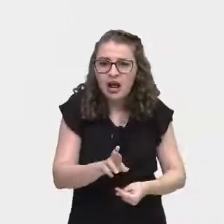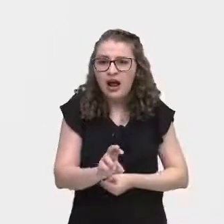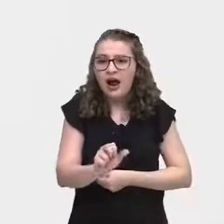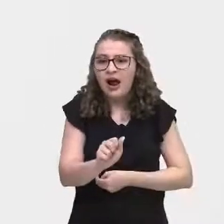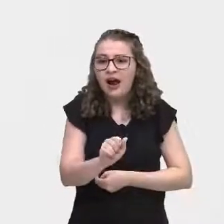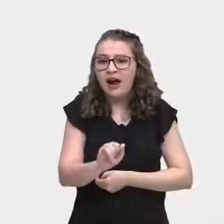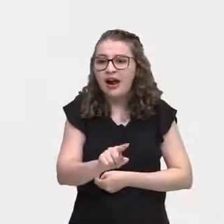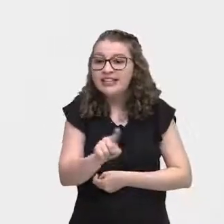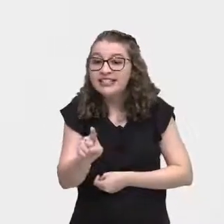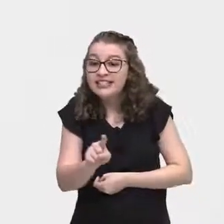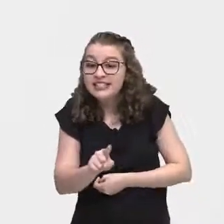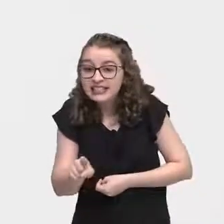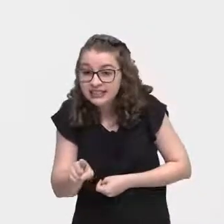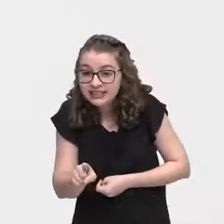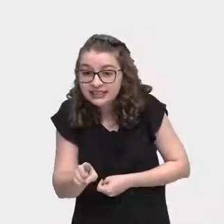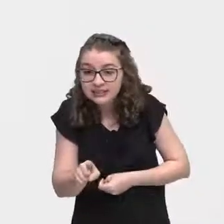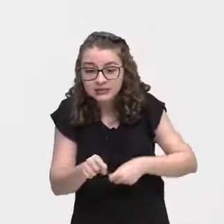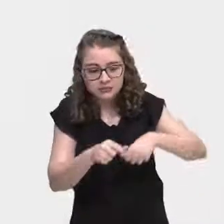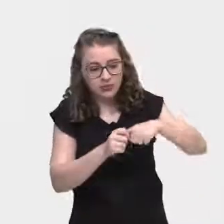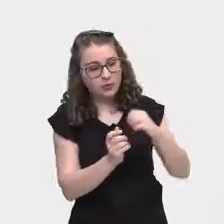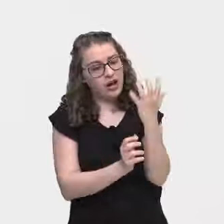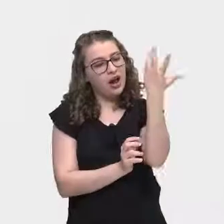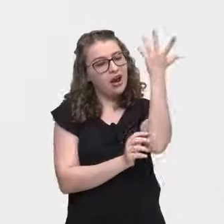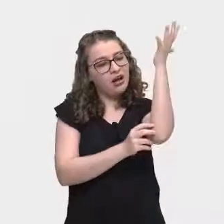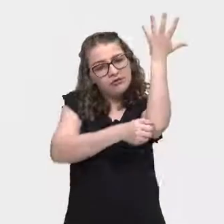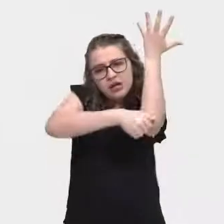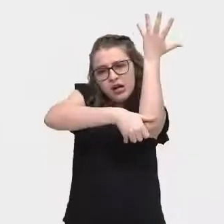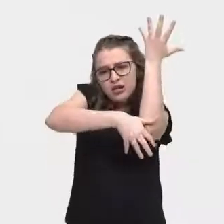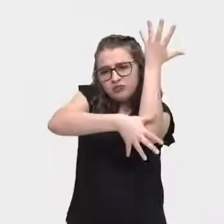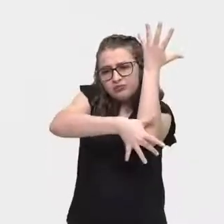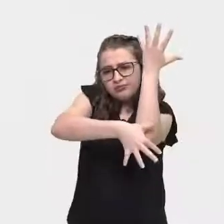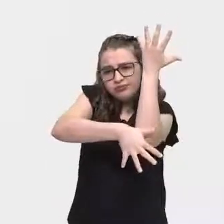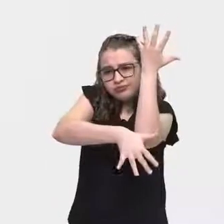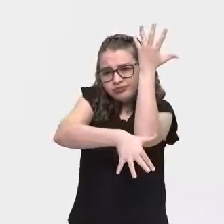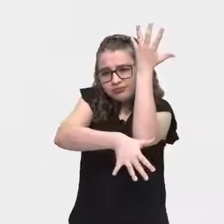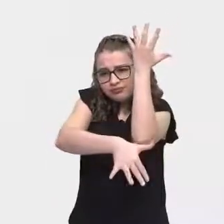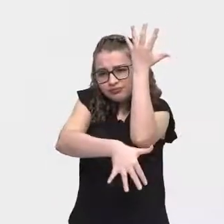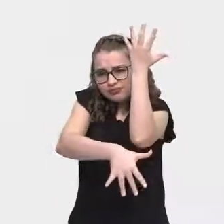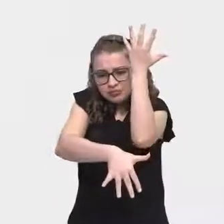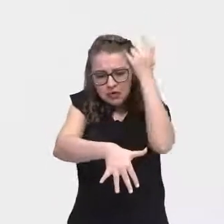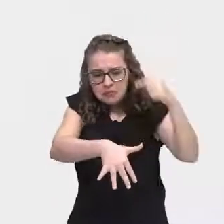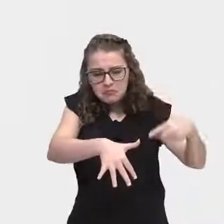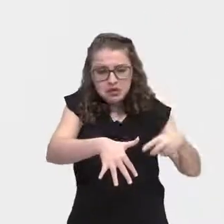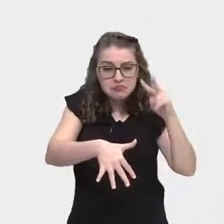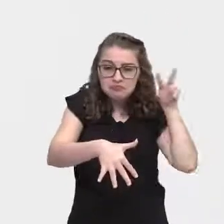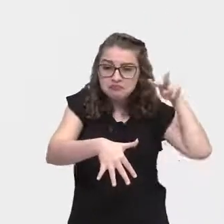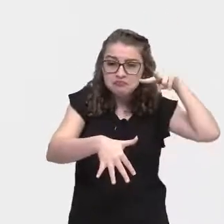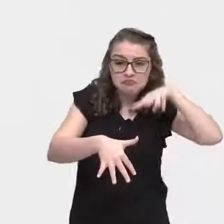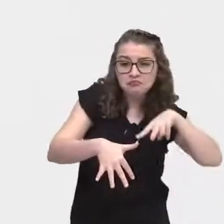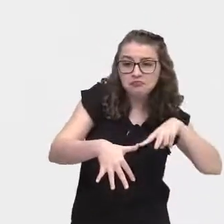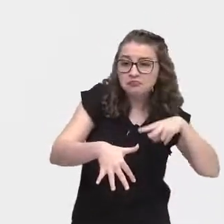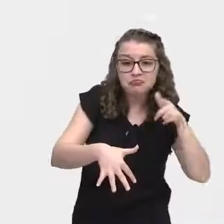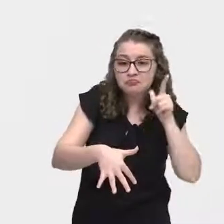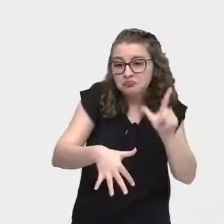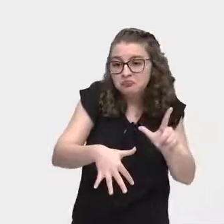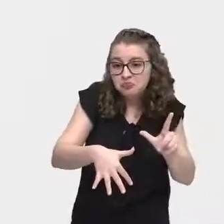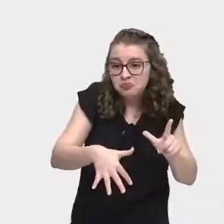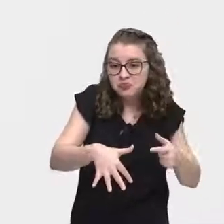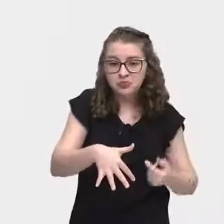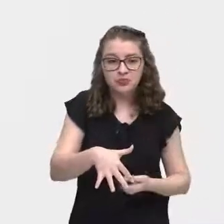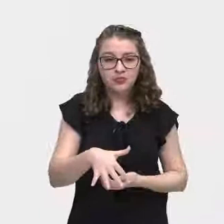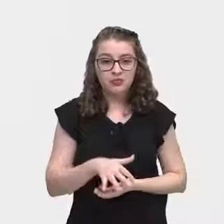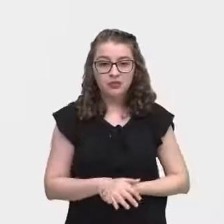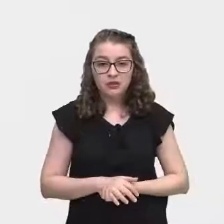de uma árvore, as folhas, os frutos, é o que nós vemos. Mas tem aquilo que nós não vemos, que são as raízes. A filosofia vai